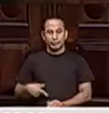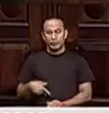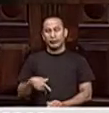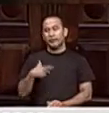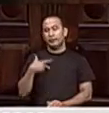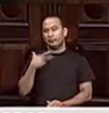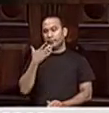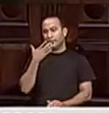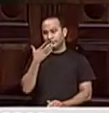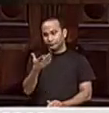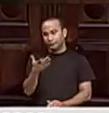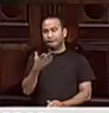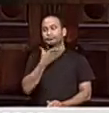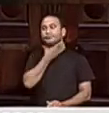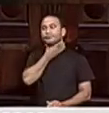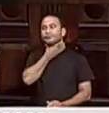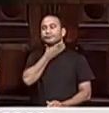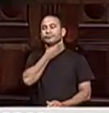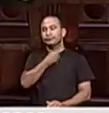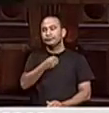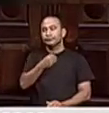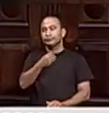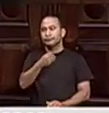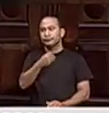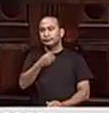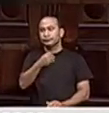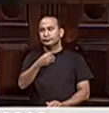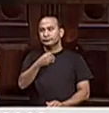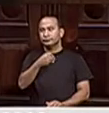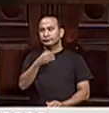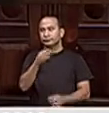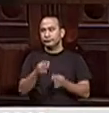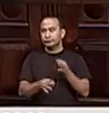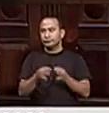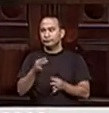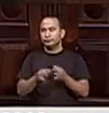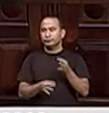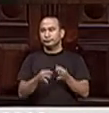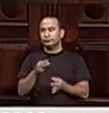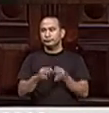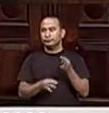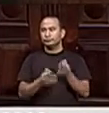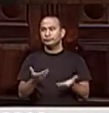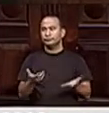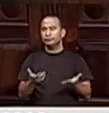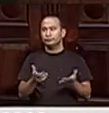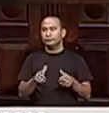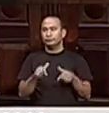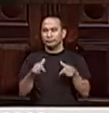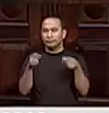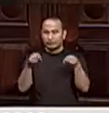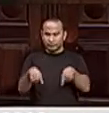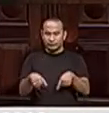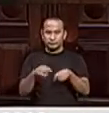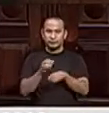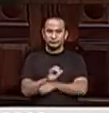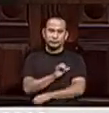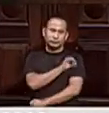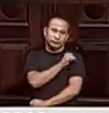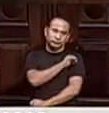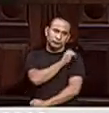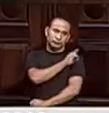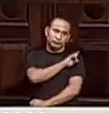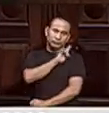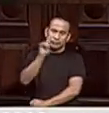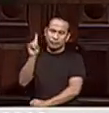aproveitando esse confronto falso entre legislativo e judiciário, agudizado aqui no Rio de Janeiro, não